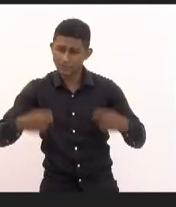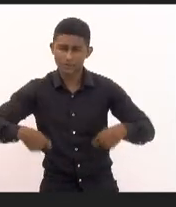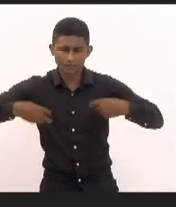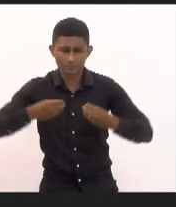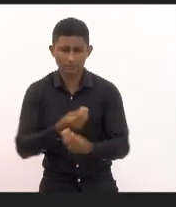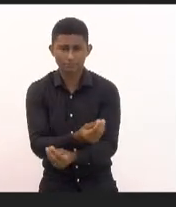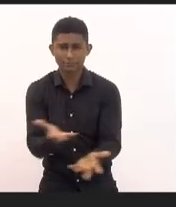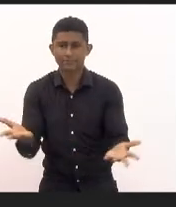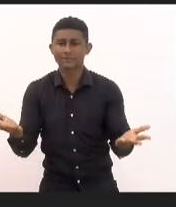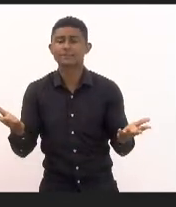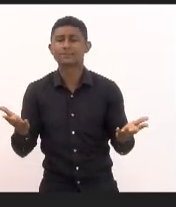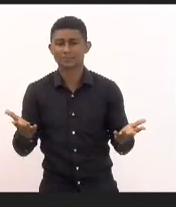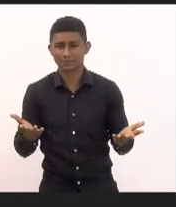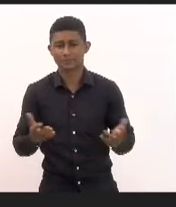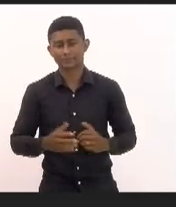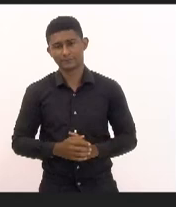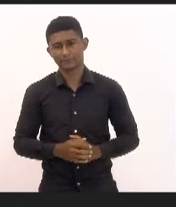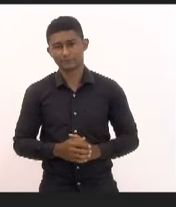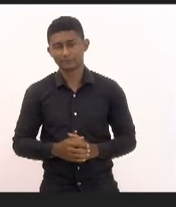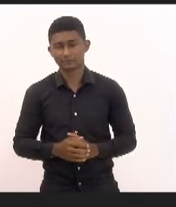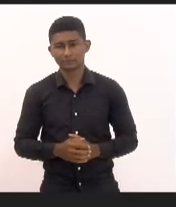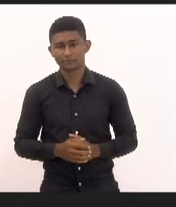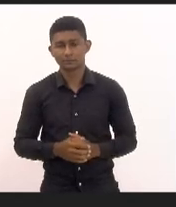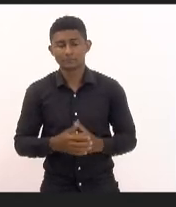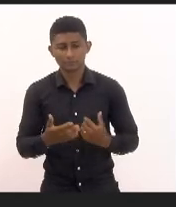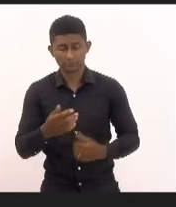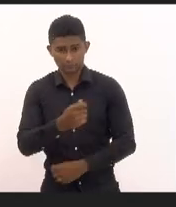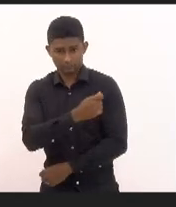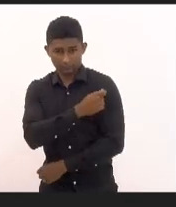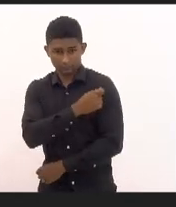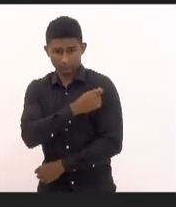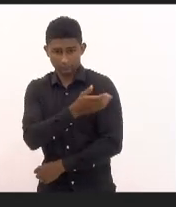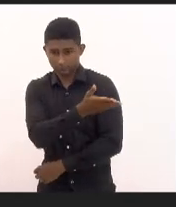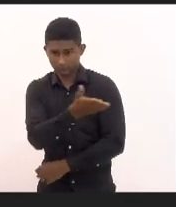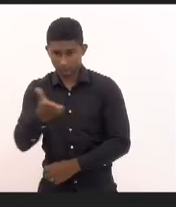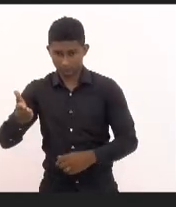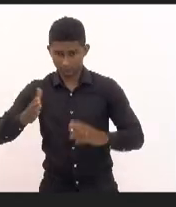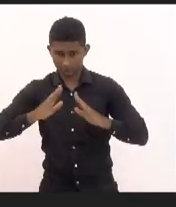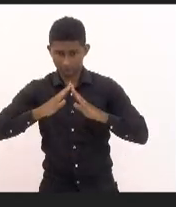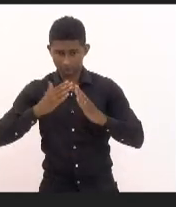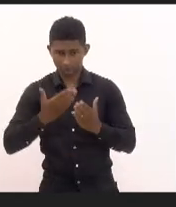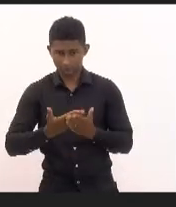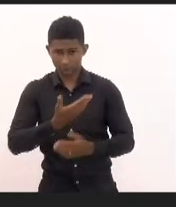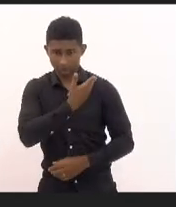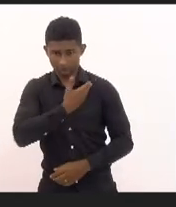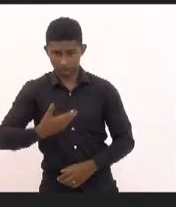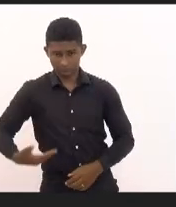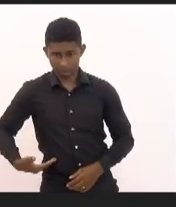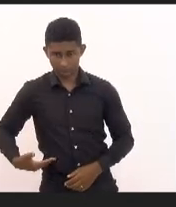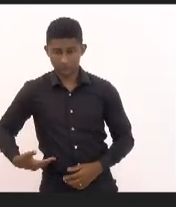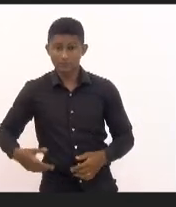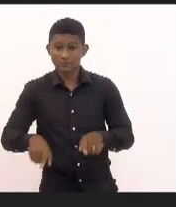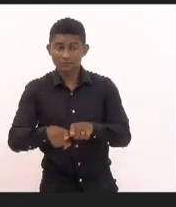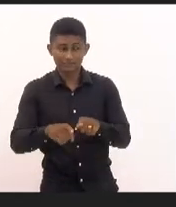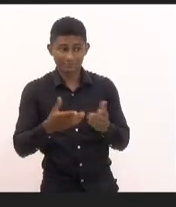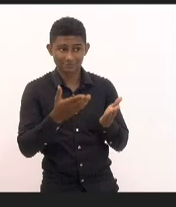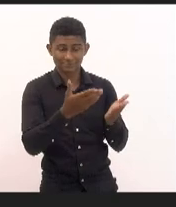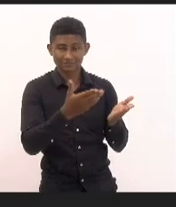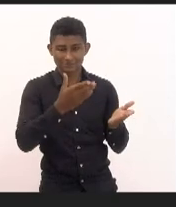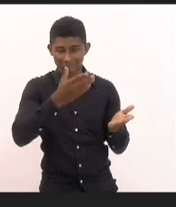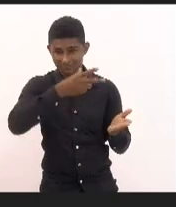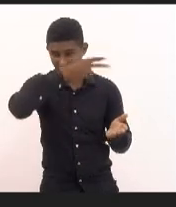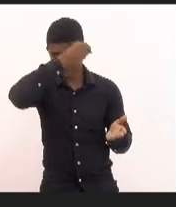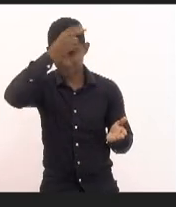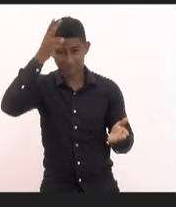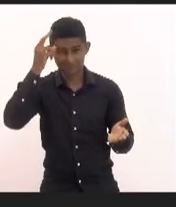E falando nisso, né, então, os alunos da rede pública do município de Angra dos Reis, eles